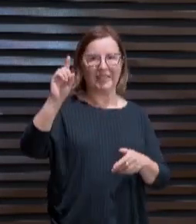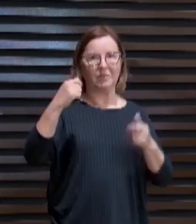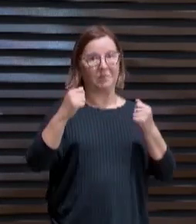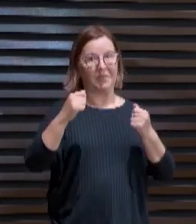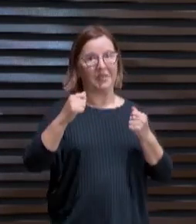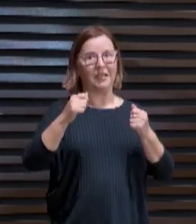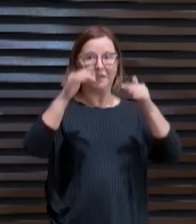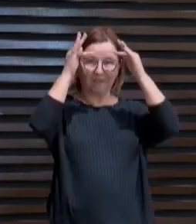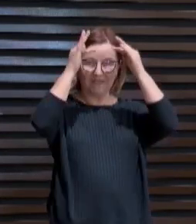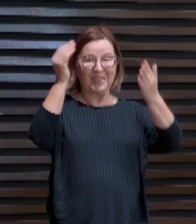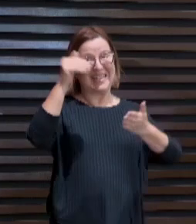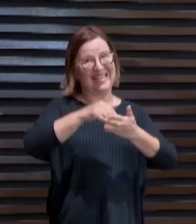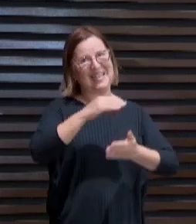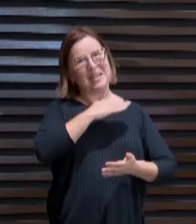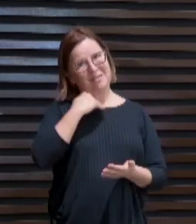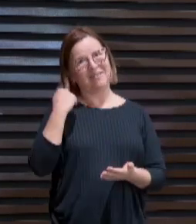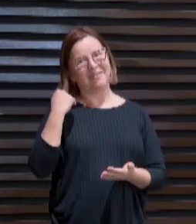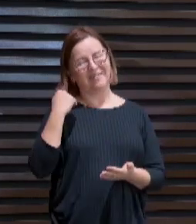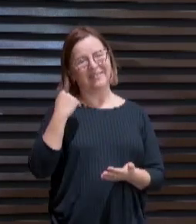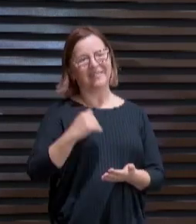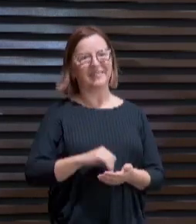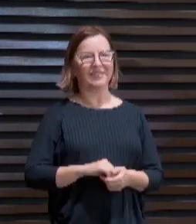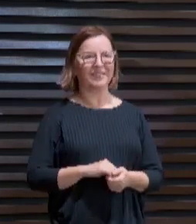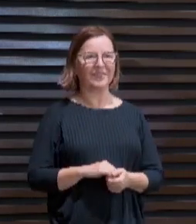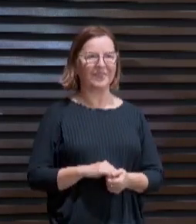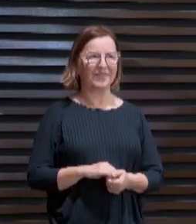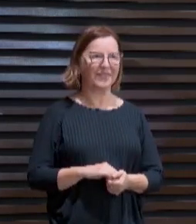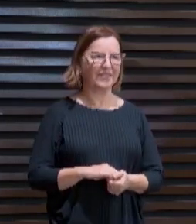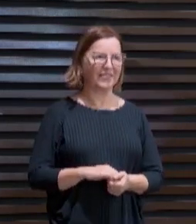até a morte, como nós vimos, né?